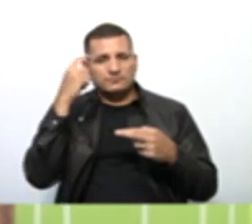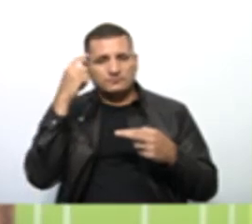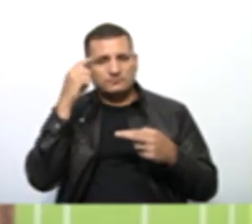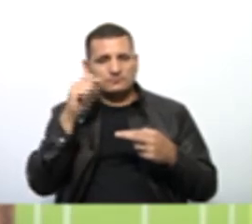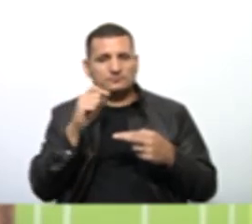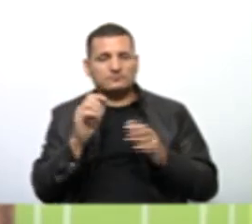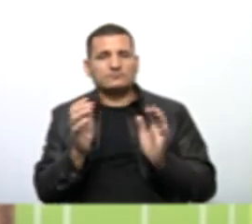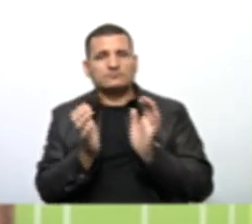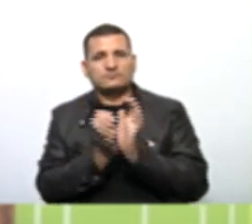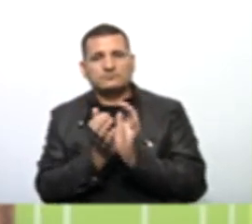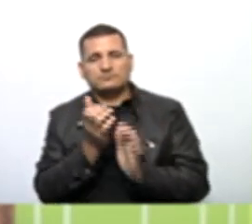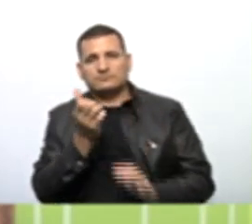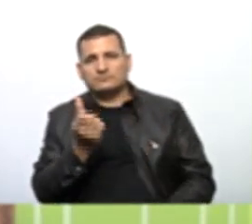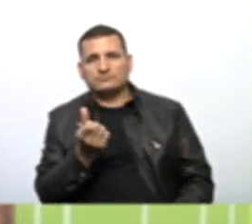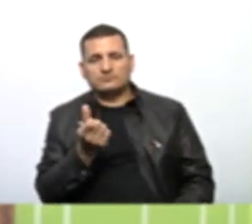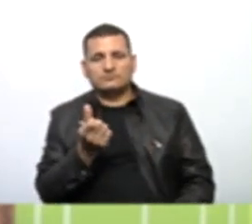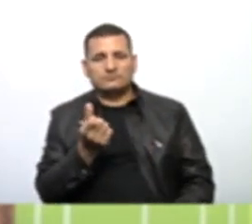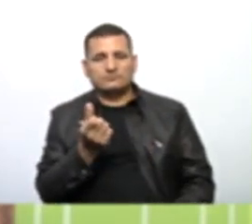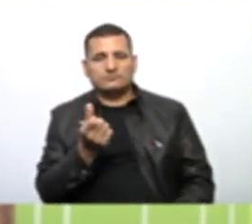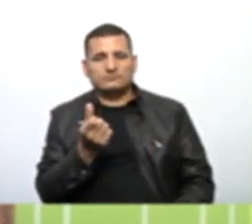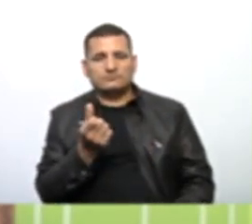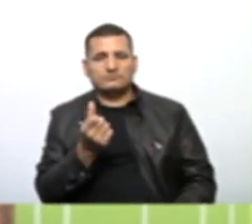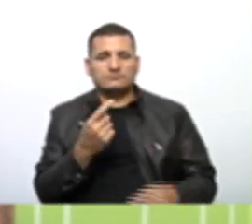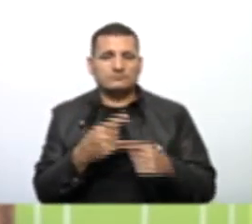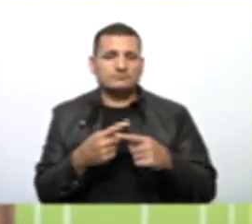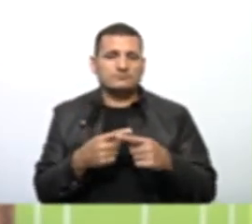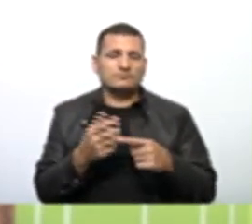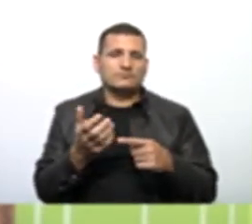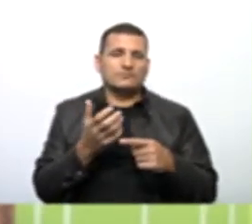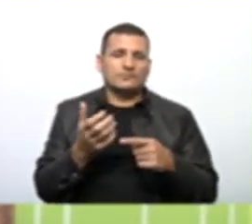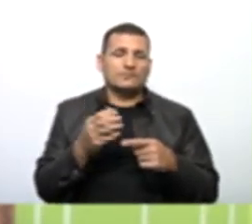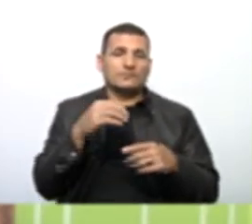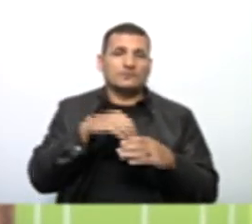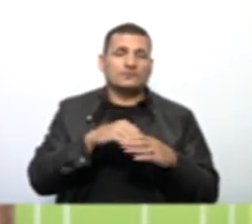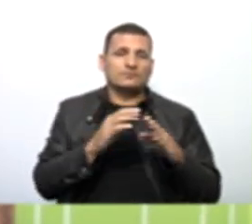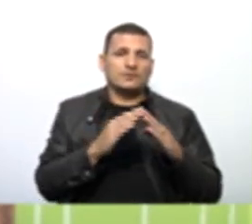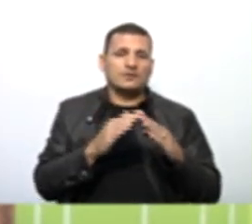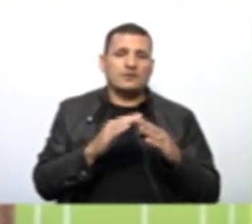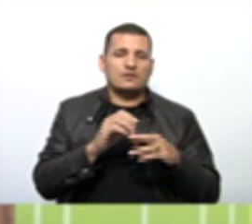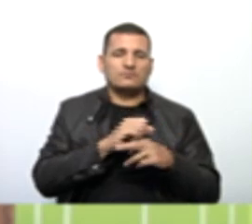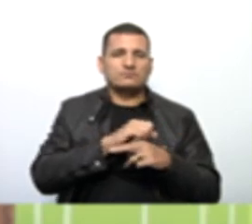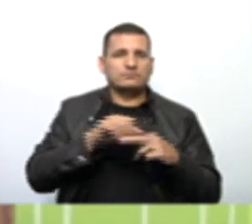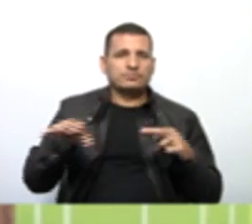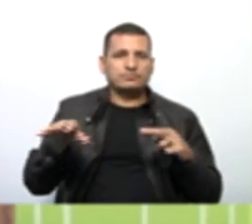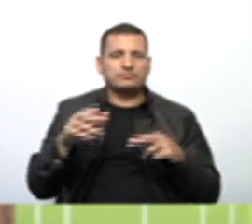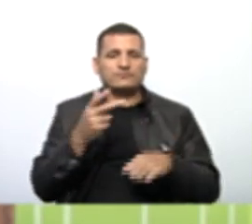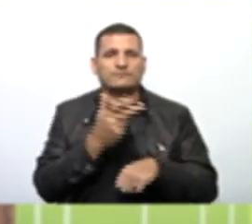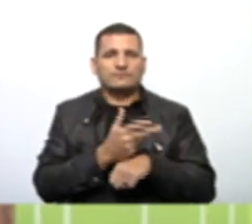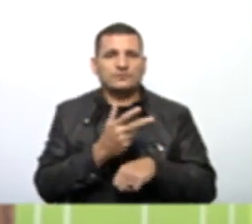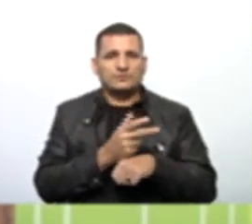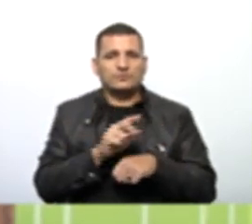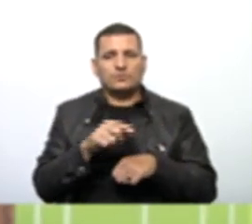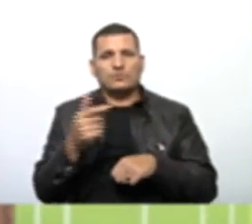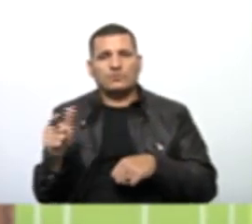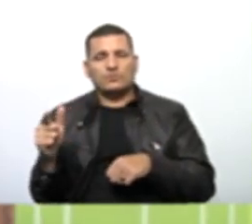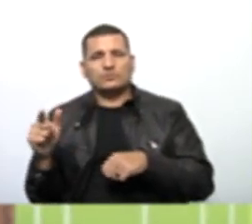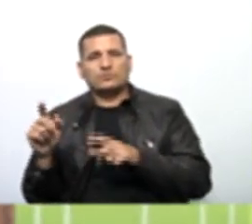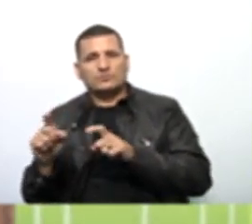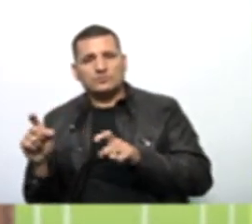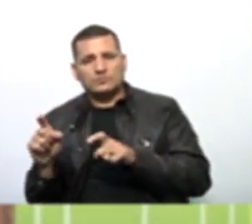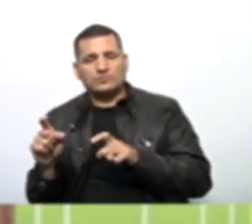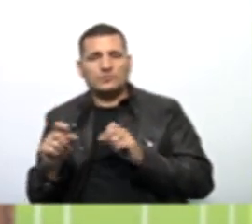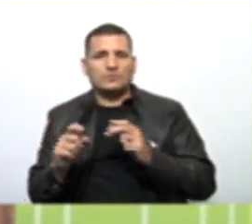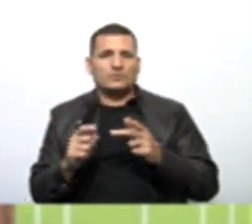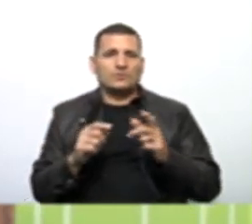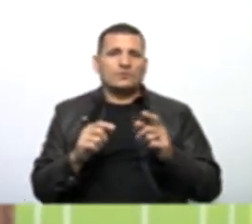categoria 6 nesse caso porque eu quero transmitir a todos sabem da minha casa quero passar um vídeo do computador para o outro do computador